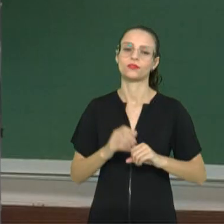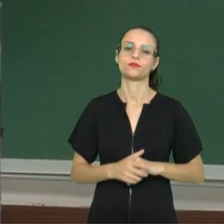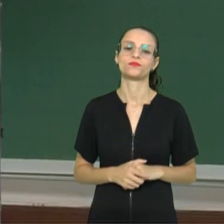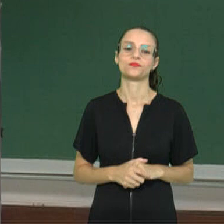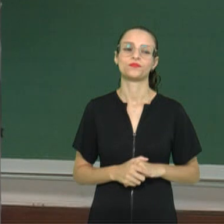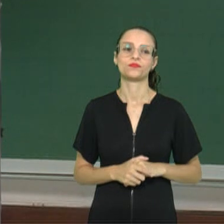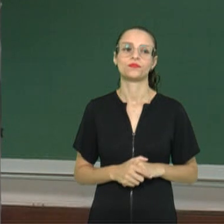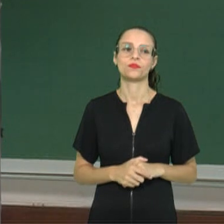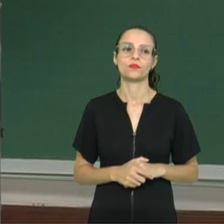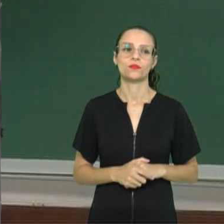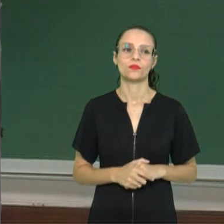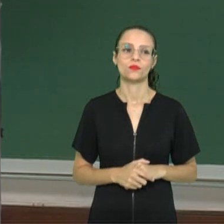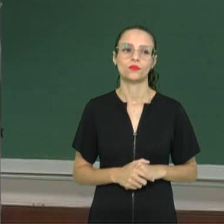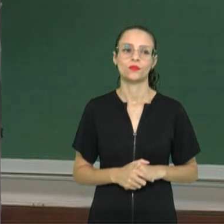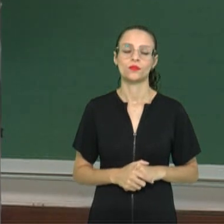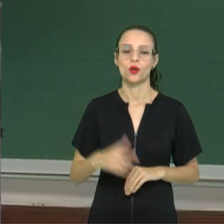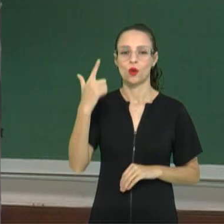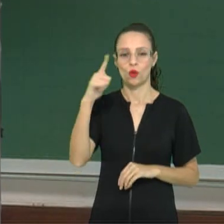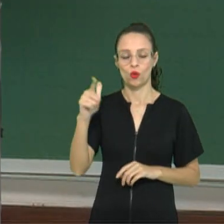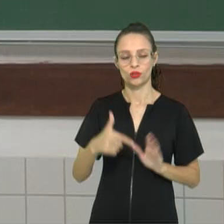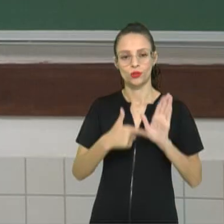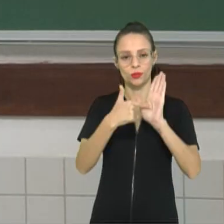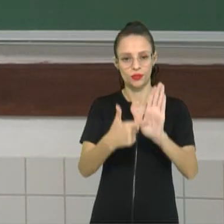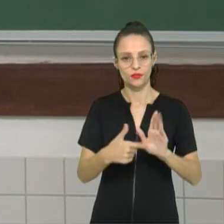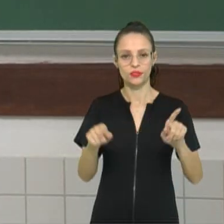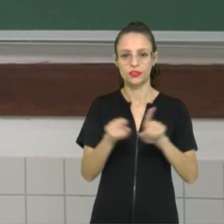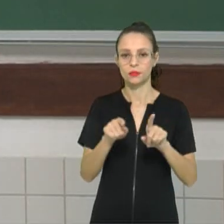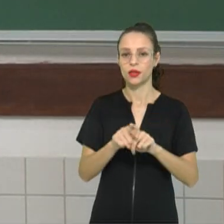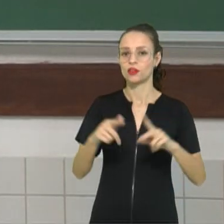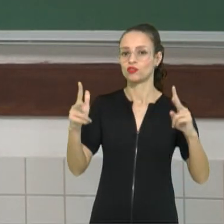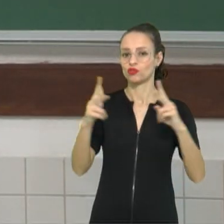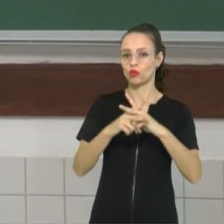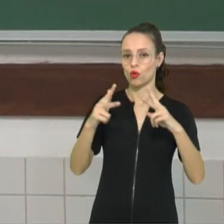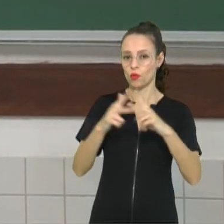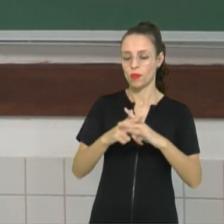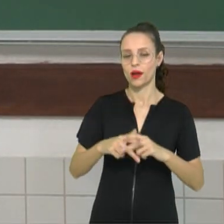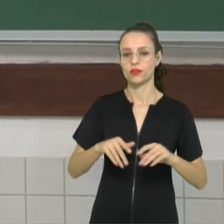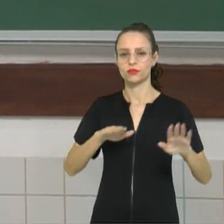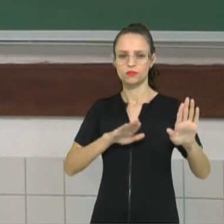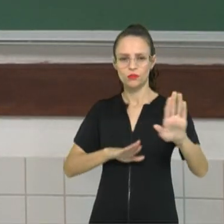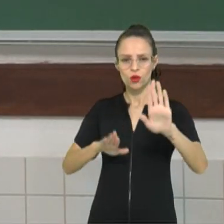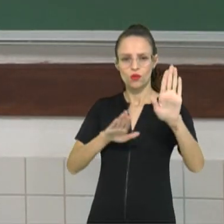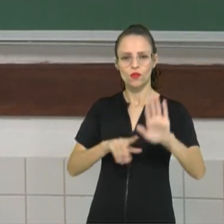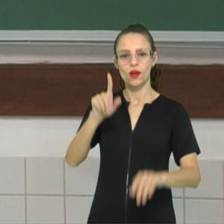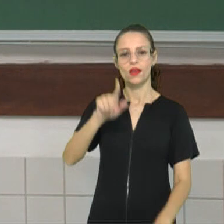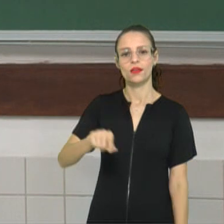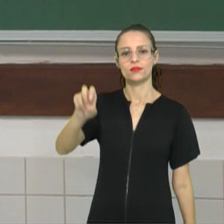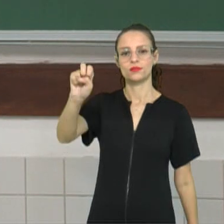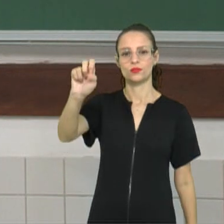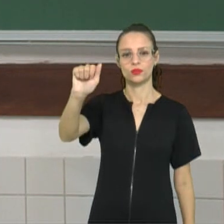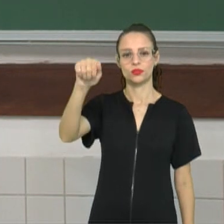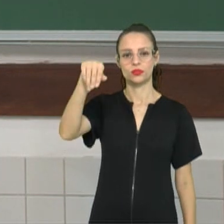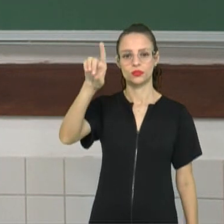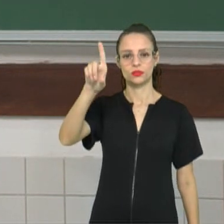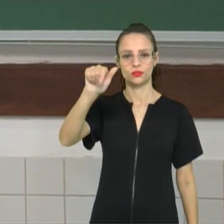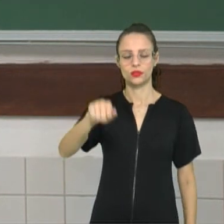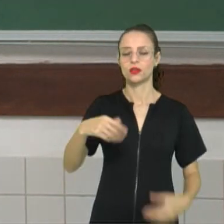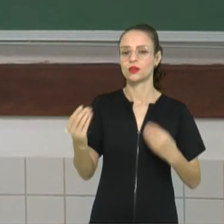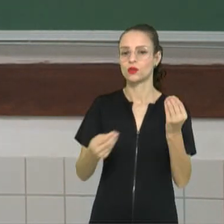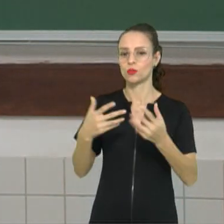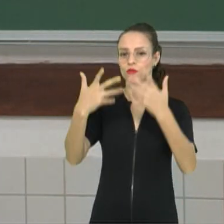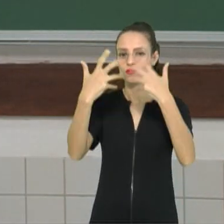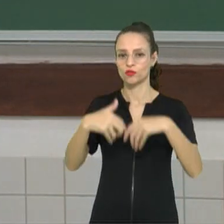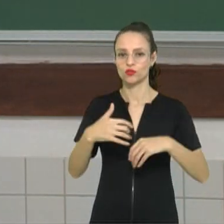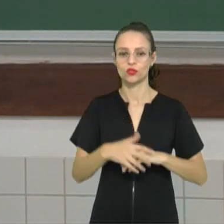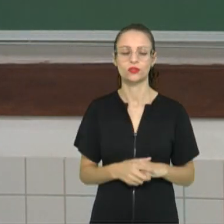pontuação. Outra manifestação de combate de Kung Fu, né, é o Sanda. Então como que funciona o Sanda,